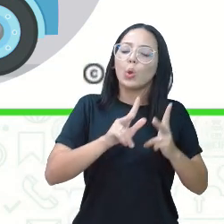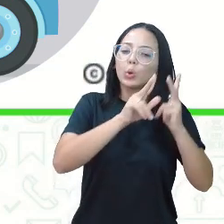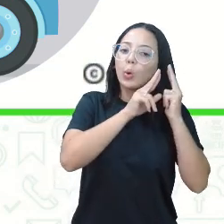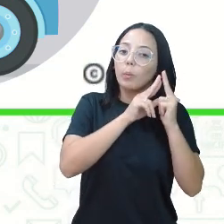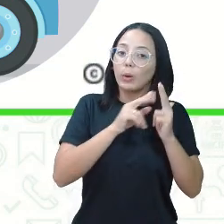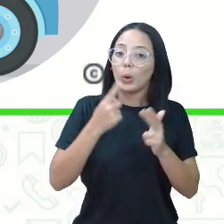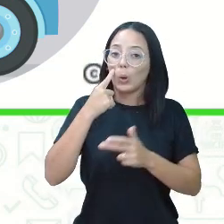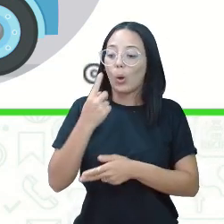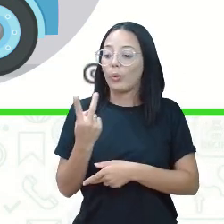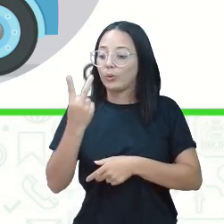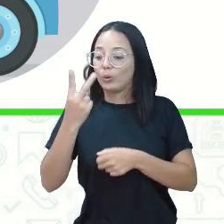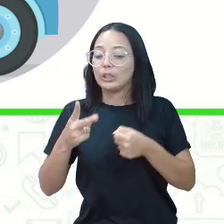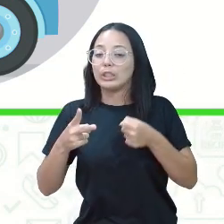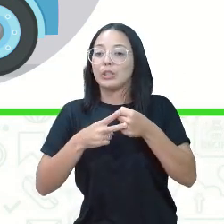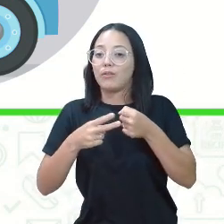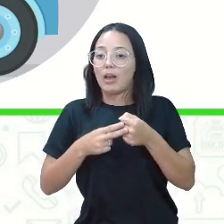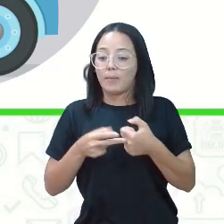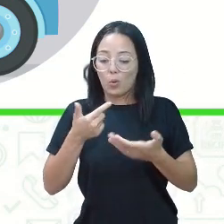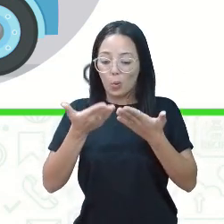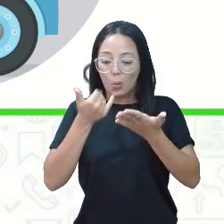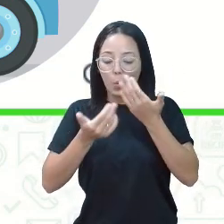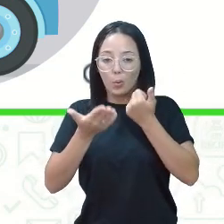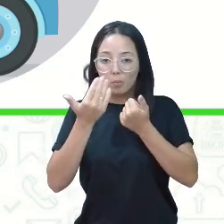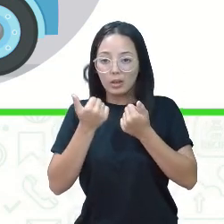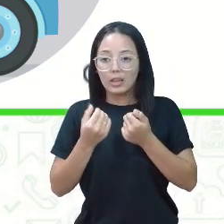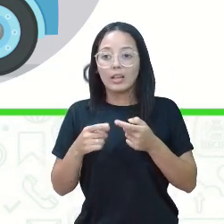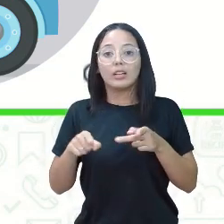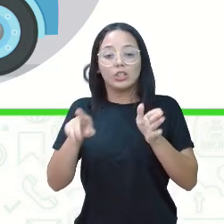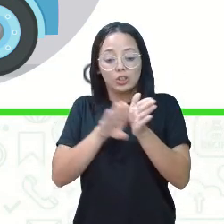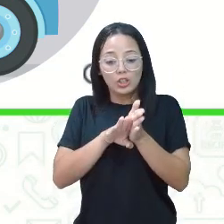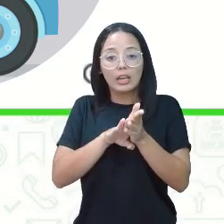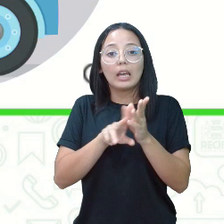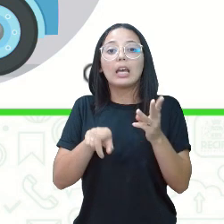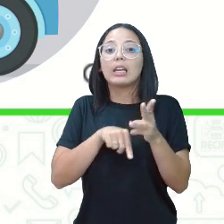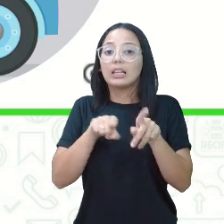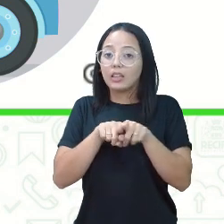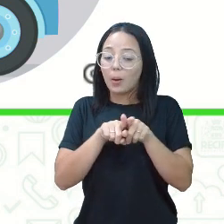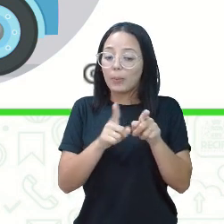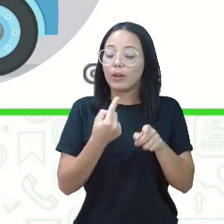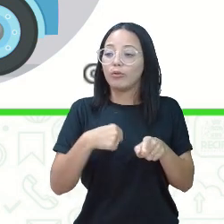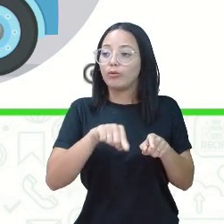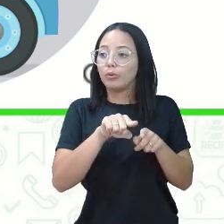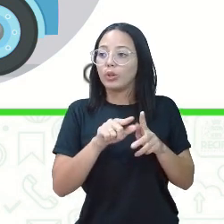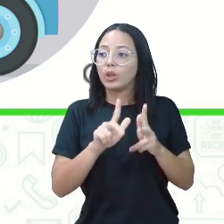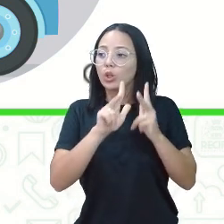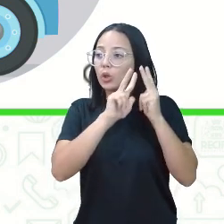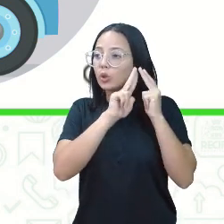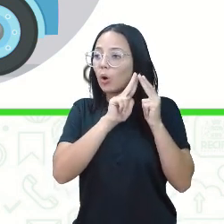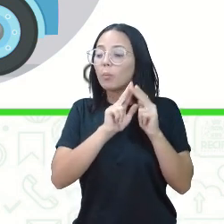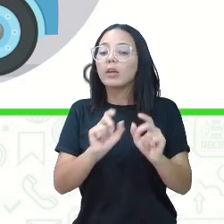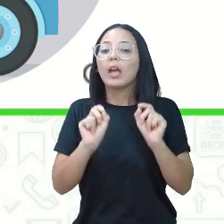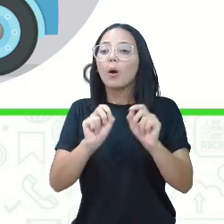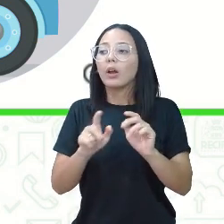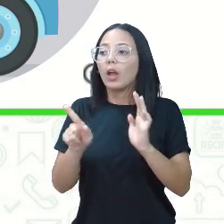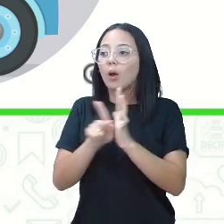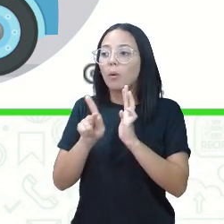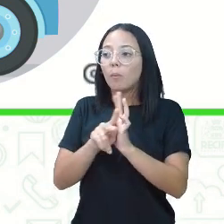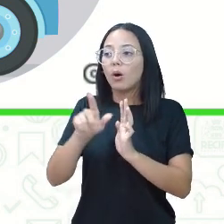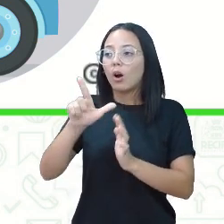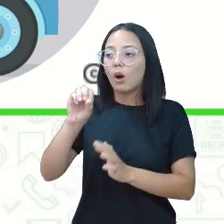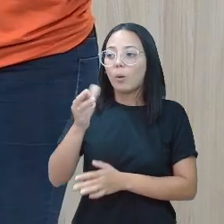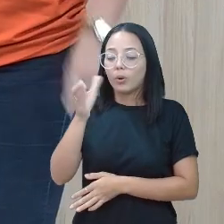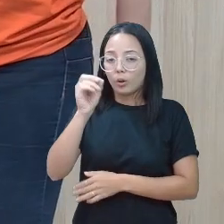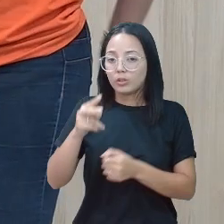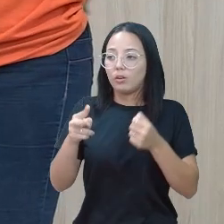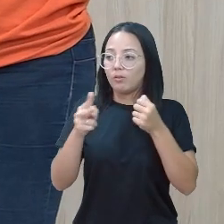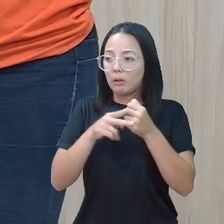tenho dois verbos, o jantei, tem também cheguei e também tem fui e dormi, que é aquela locução verbal que eu